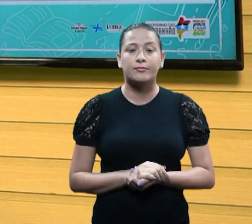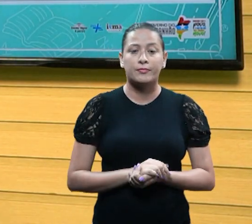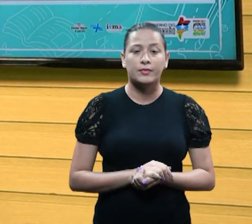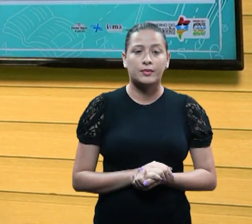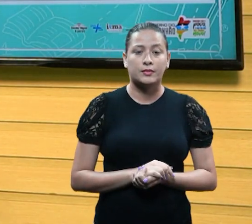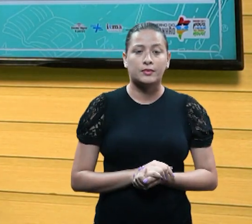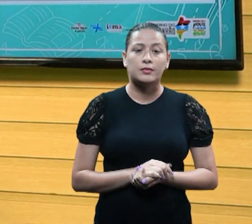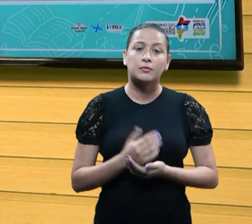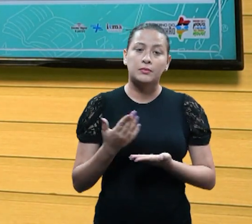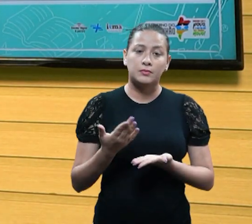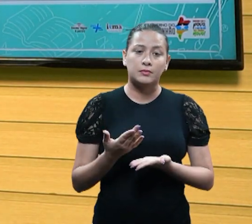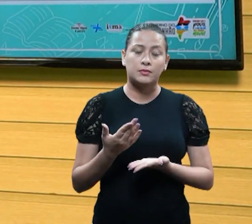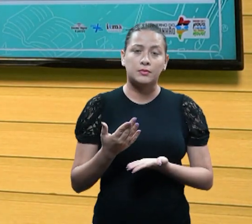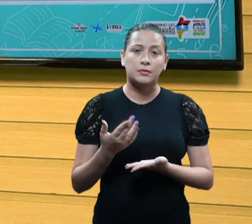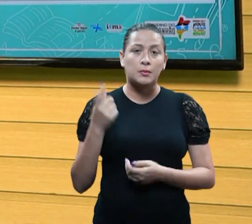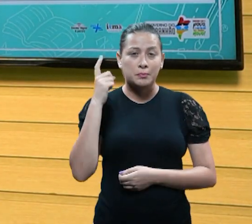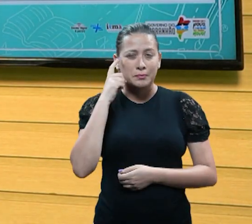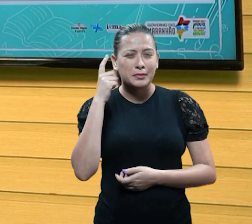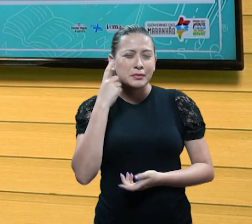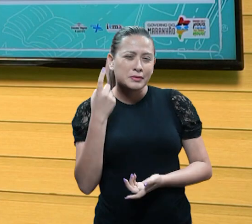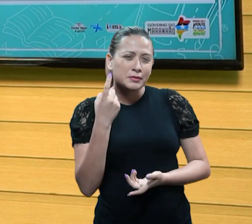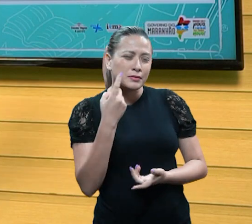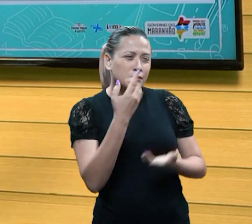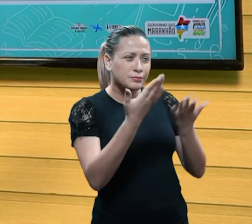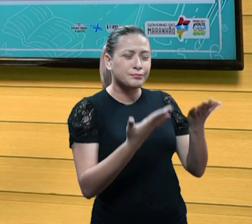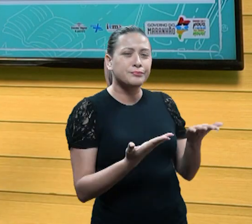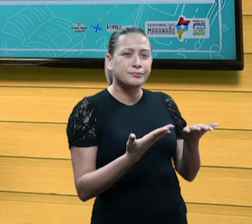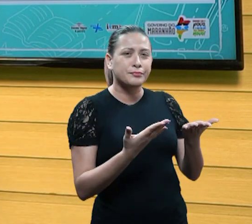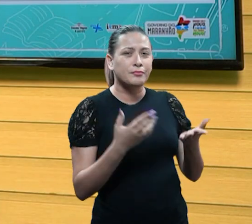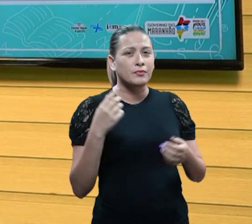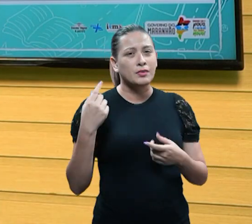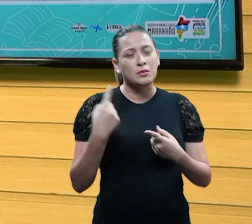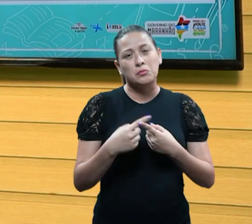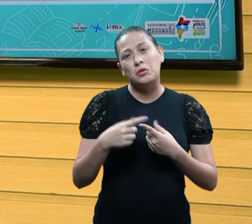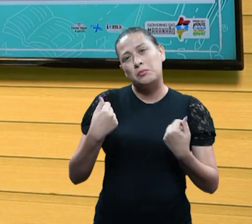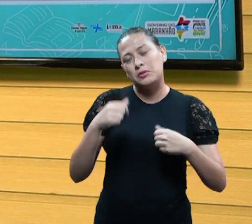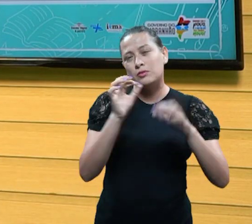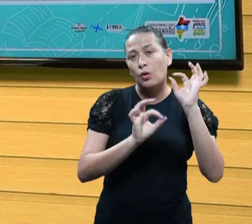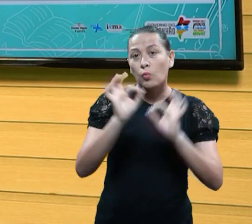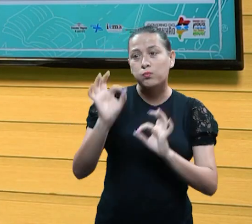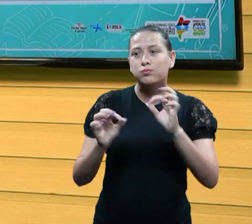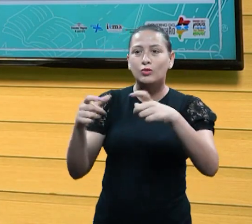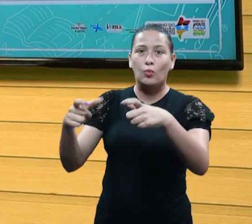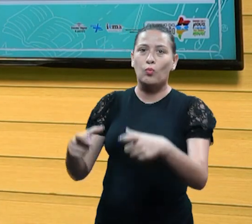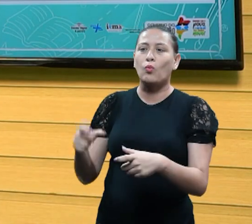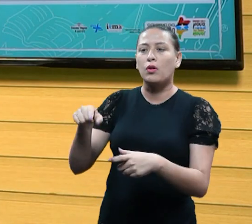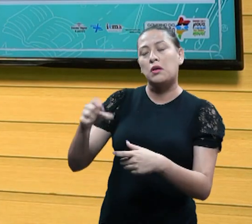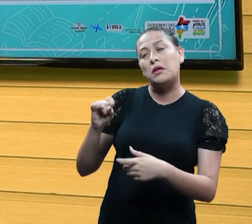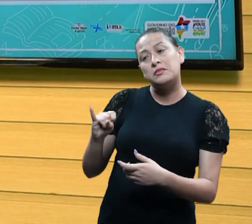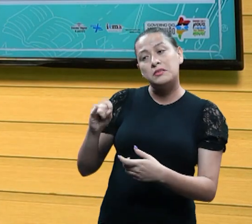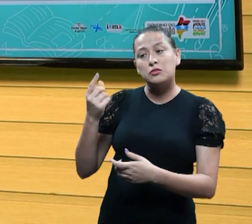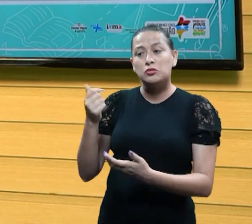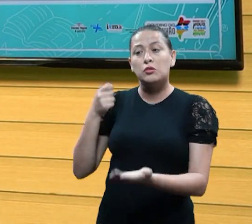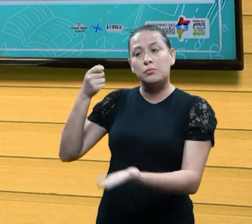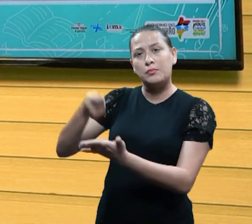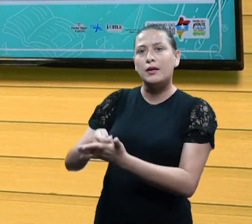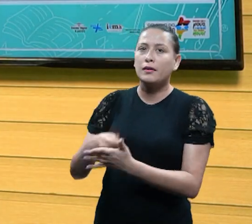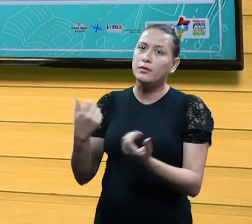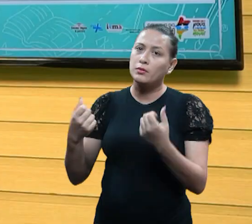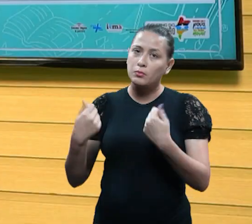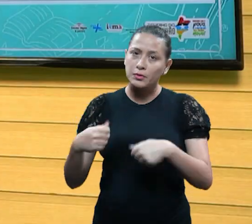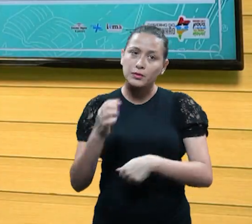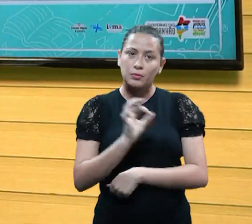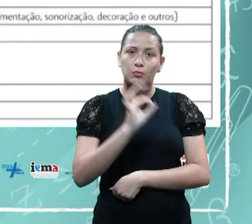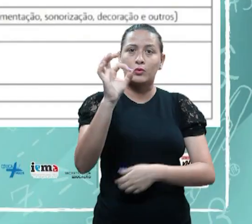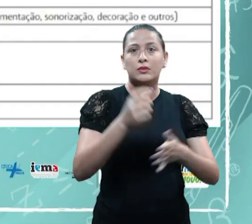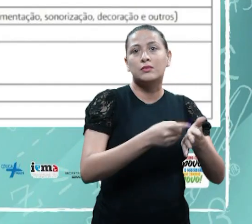a gente tem que... Por que a importância do roteiro? Porque a gente tem que negociar com o local. Se o local vai ser pago, a gente vai pegar uma porcentagem,